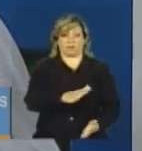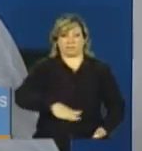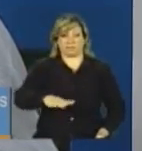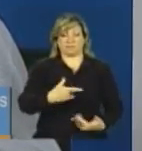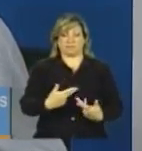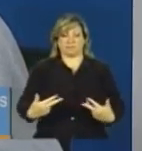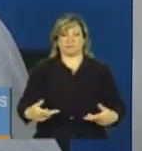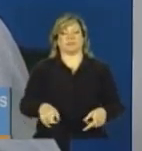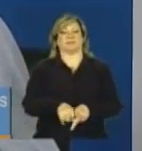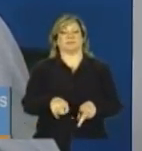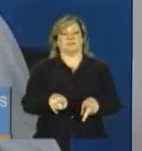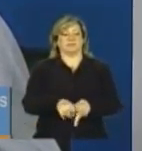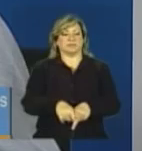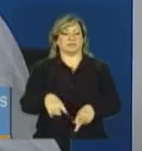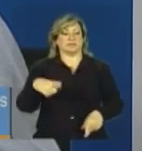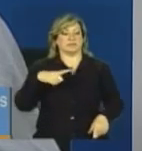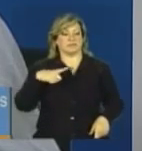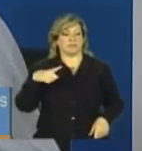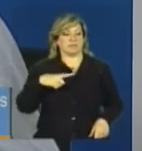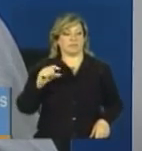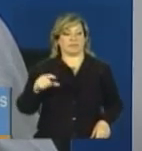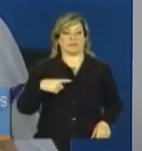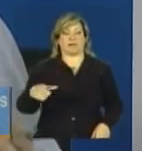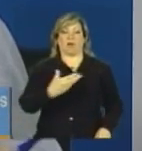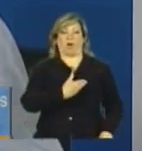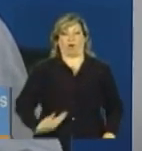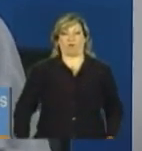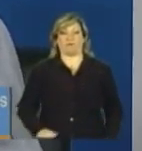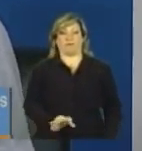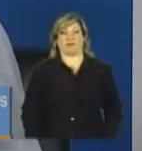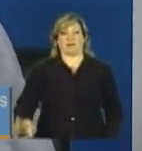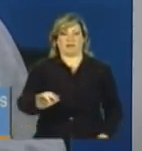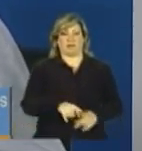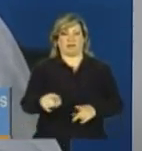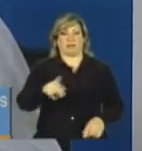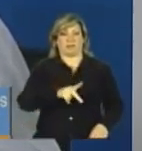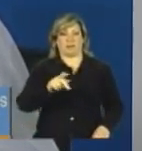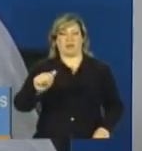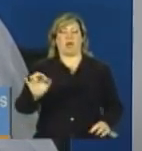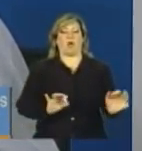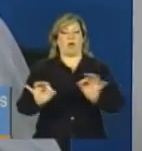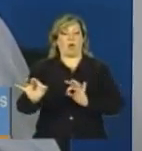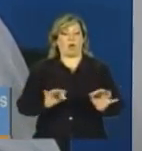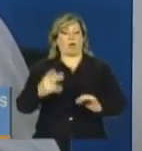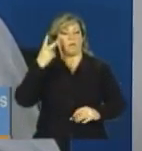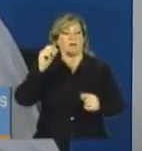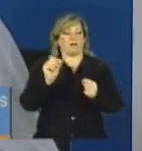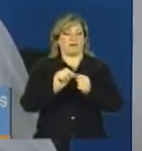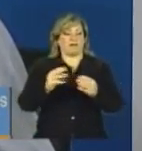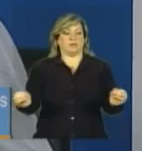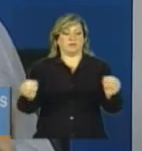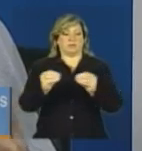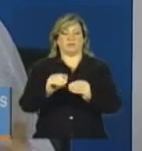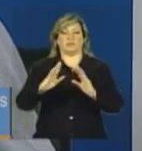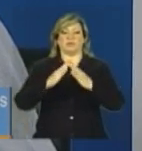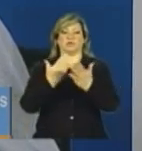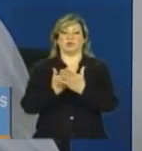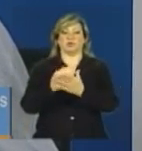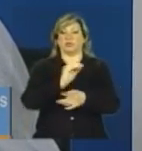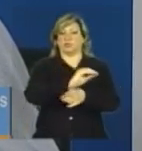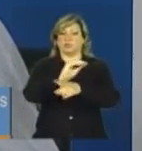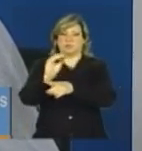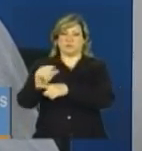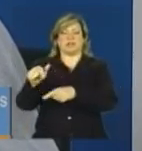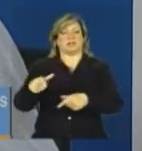da agricultura familiar que passaram a ofertar pro governo federal por meio do PA também se organizaram para ofertar fermentação escolar e estão